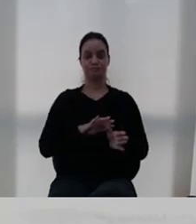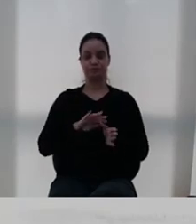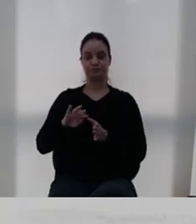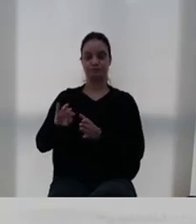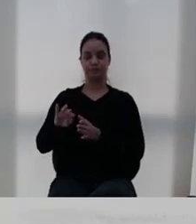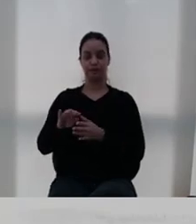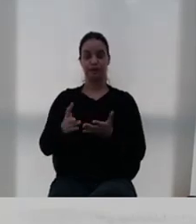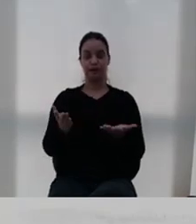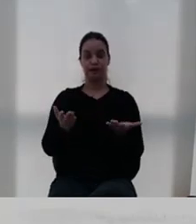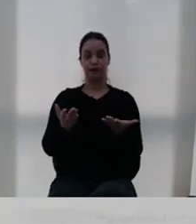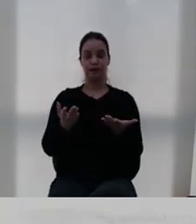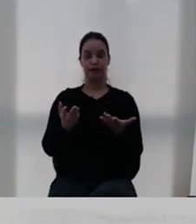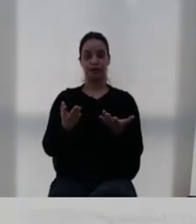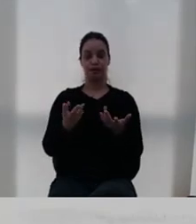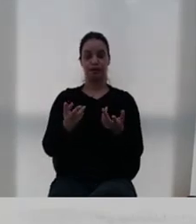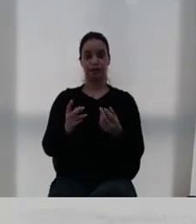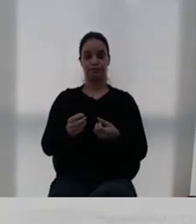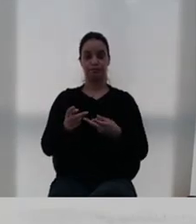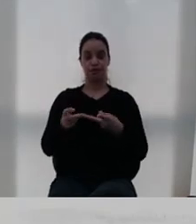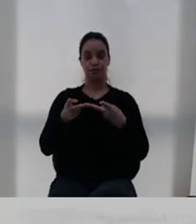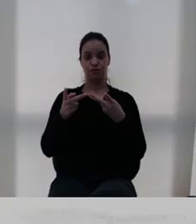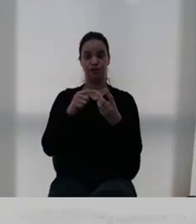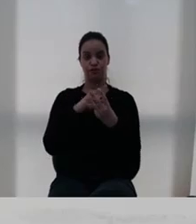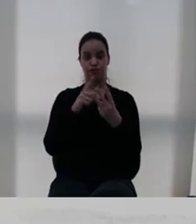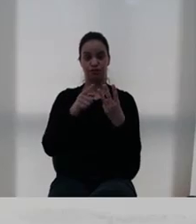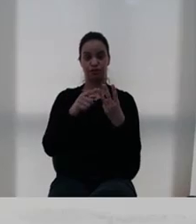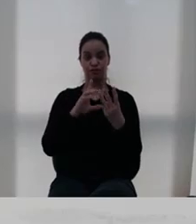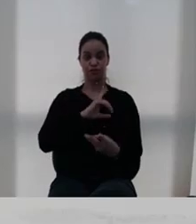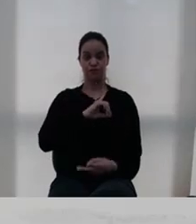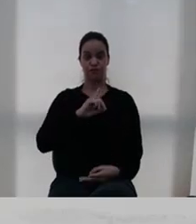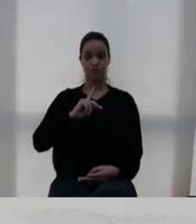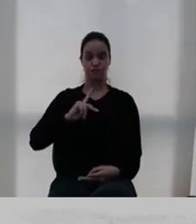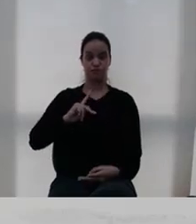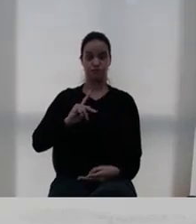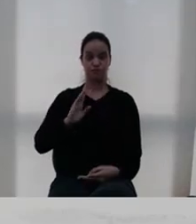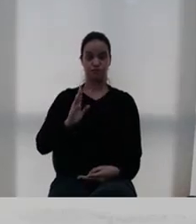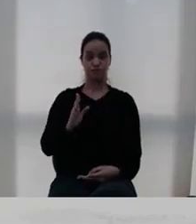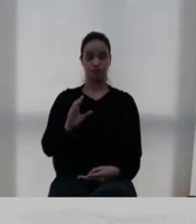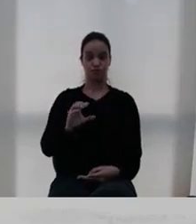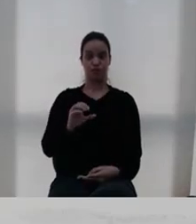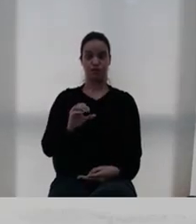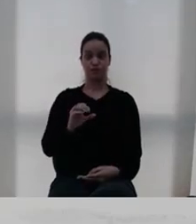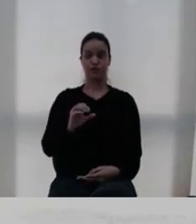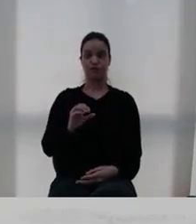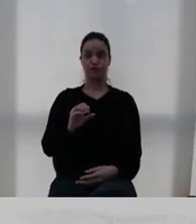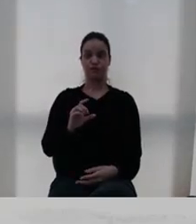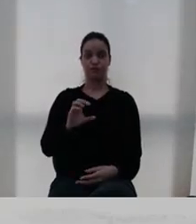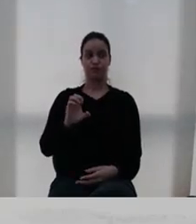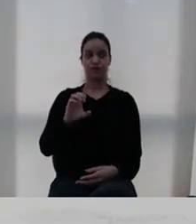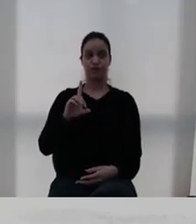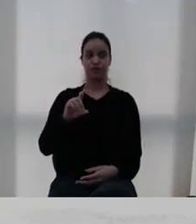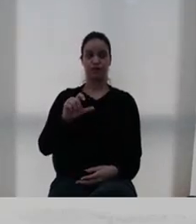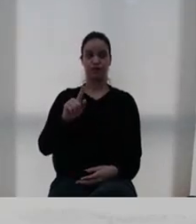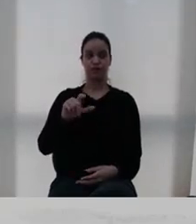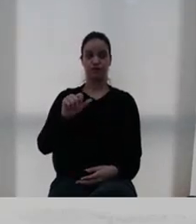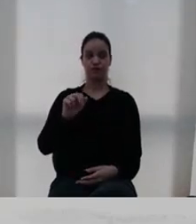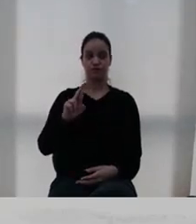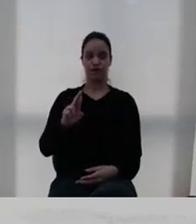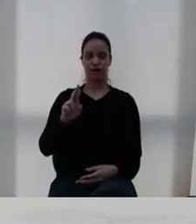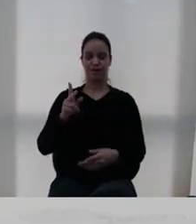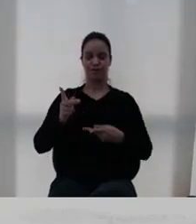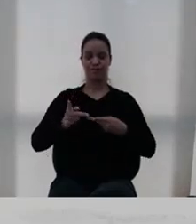gostaria de convidar o nosso terceiro inscrito presencial, que é o excelentíssimo defensor público coordenador cível, Edgar Pierino Neto. Seja